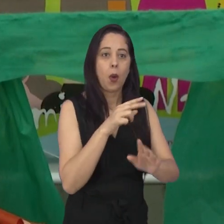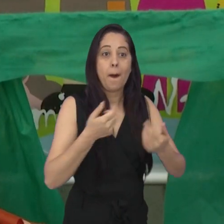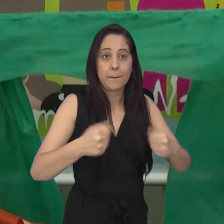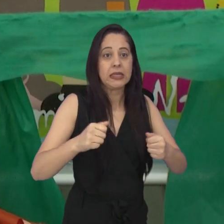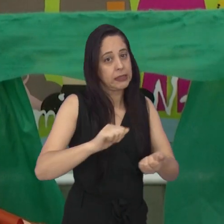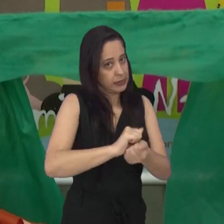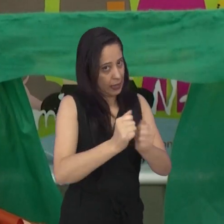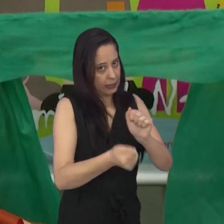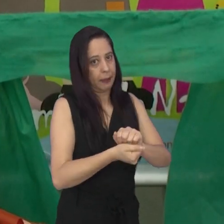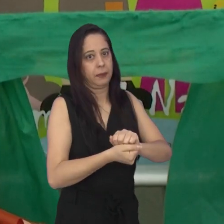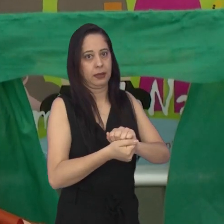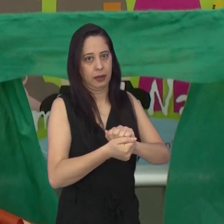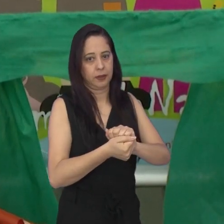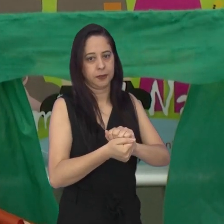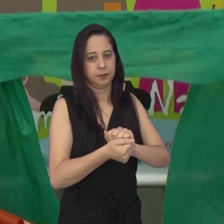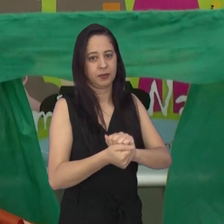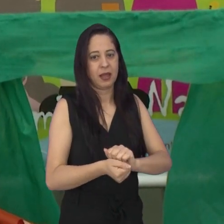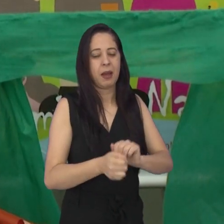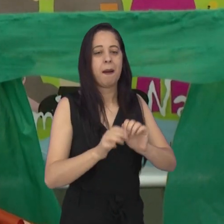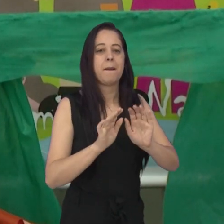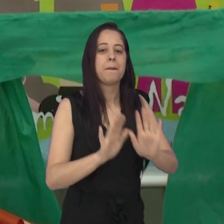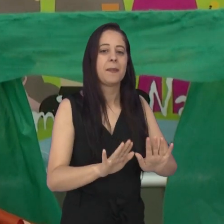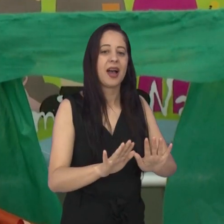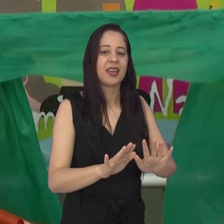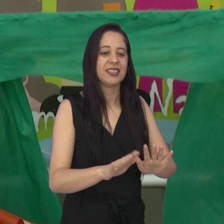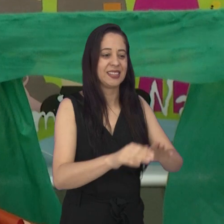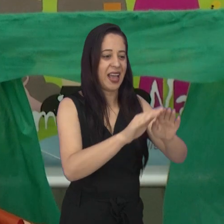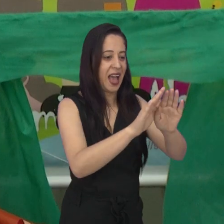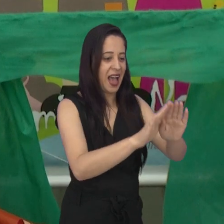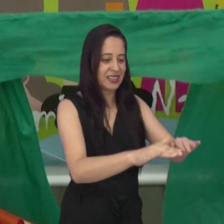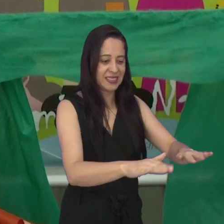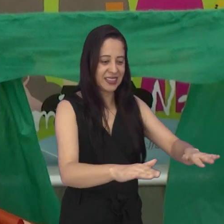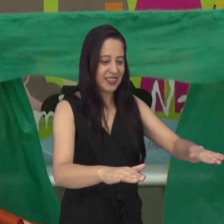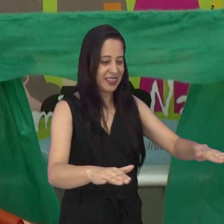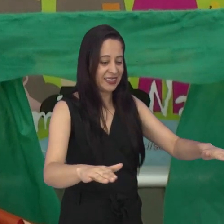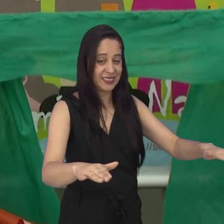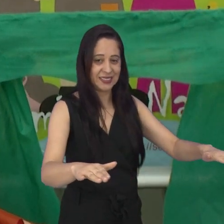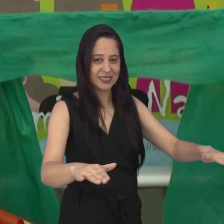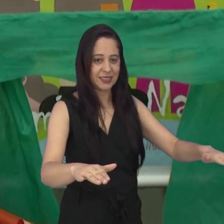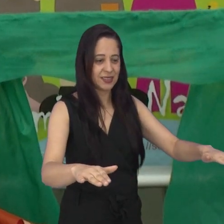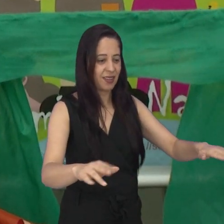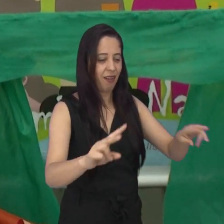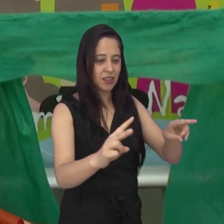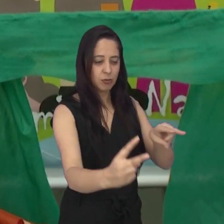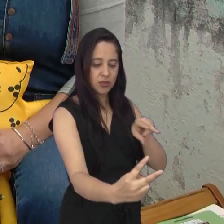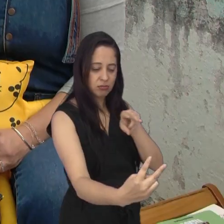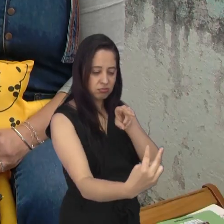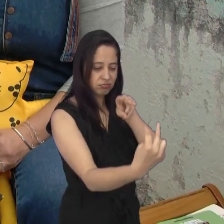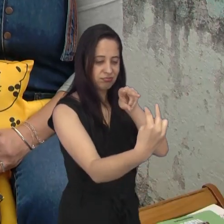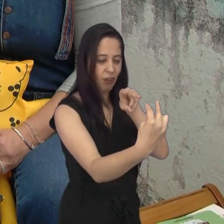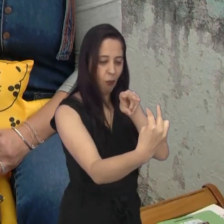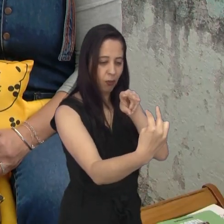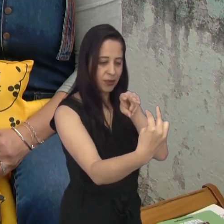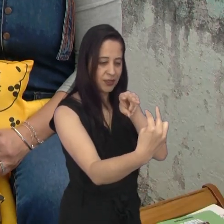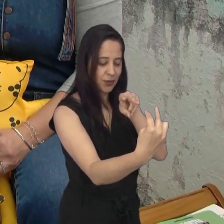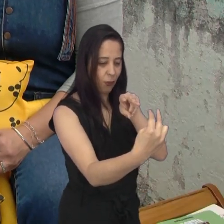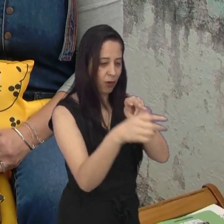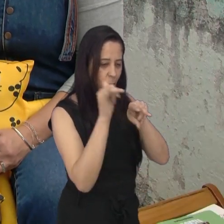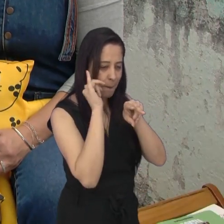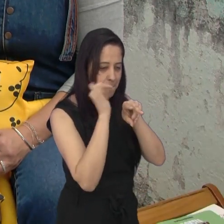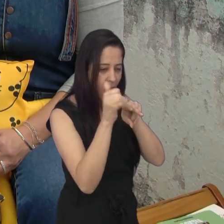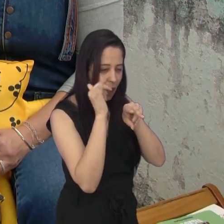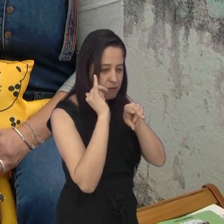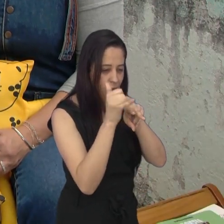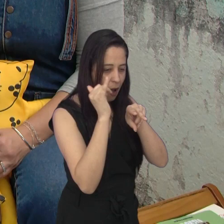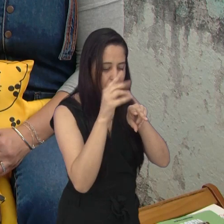tem que se adaptar a esse momento. Mas quando a gente tem as respostas delas comigo e a gente